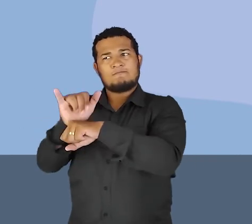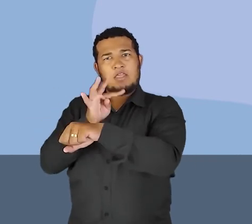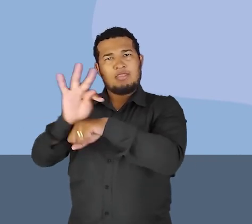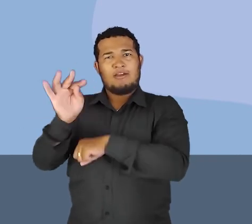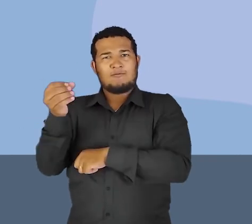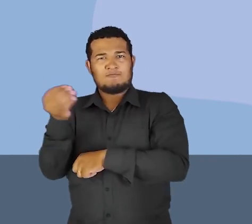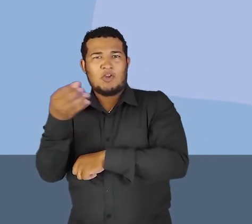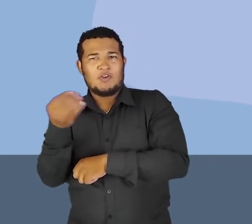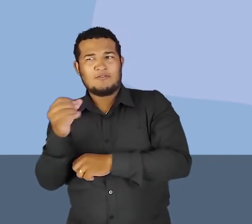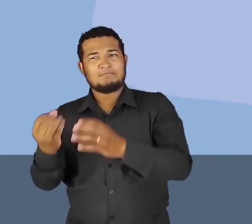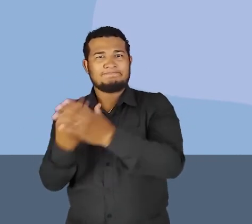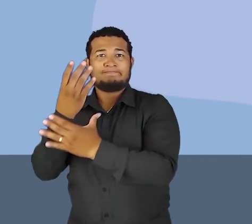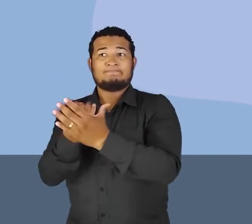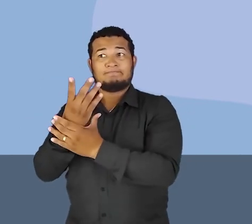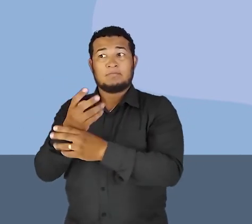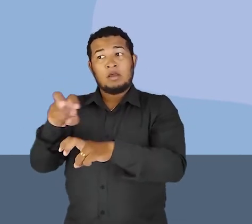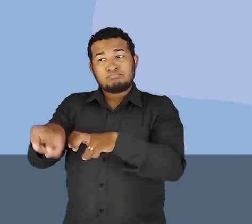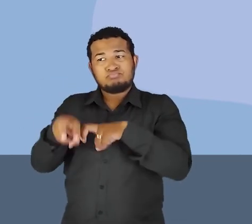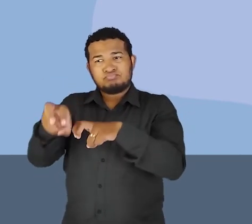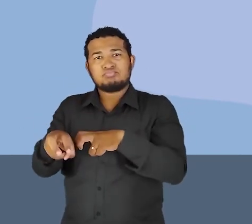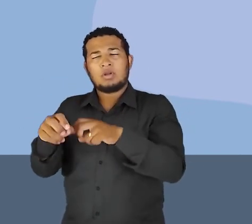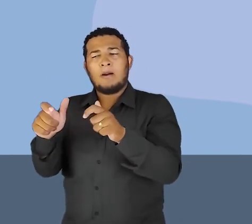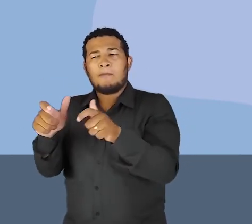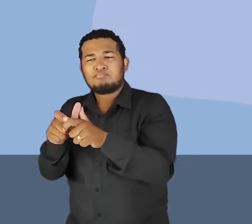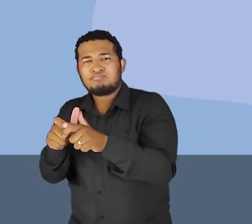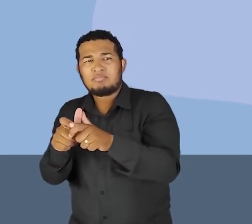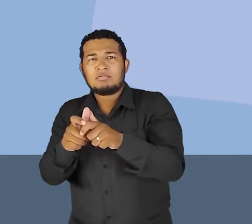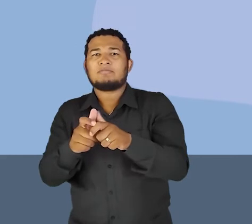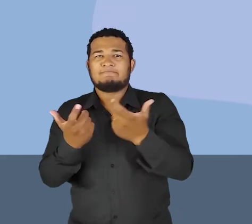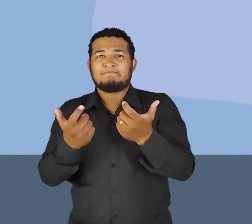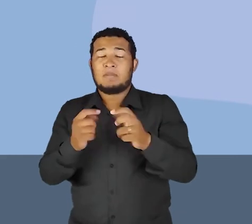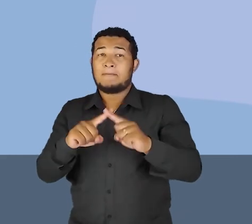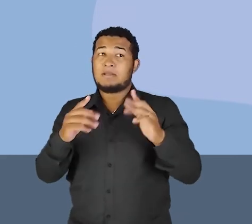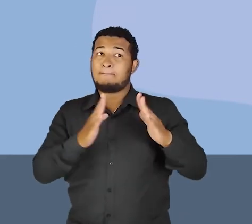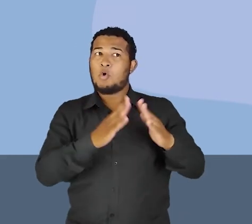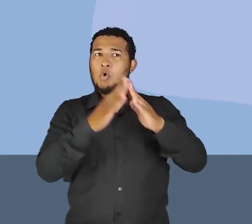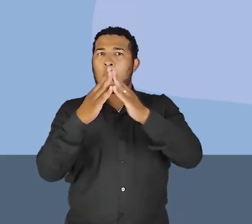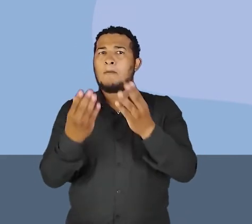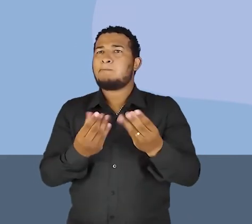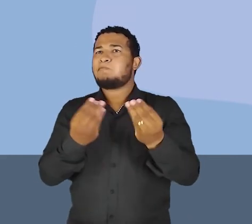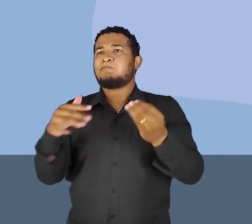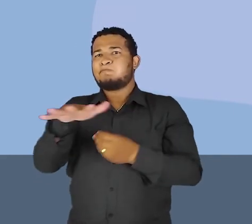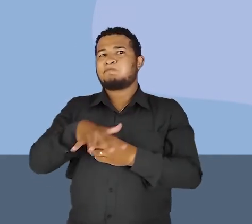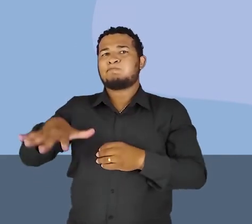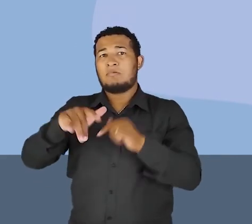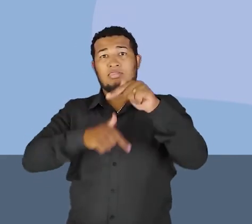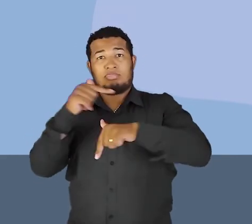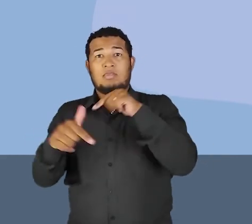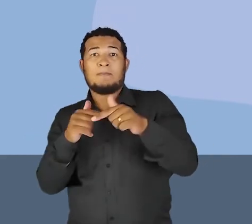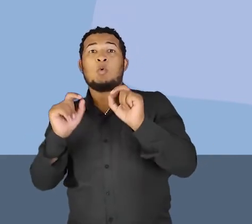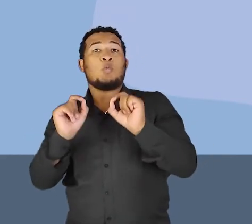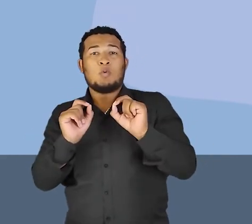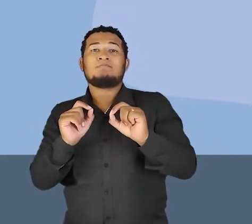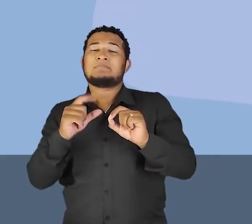produção, os agricultores são a minoria dos trabalhadores, sendo que muitos moradores do espaço rural trabalham